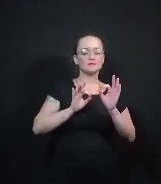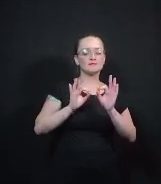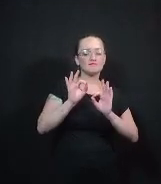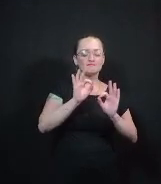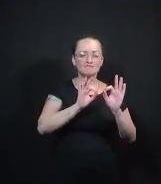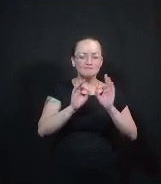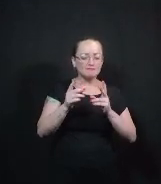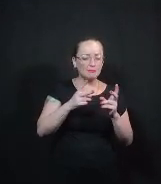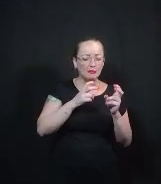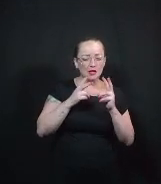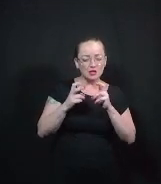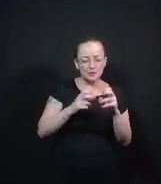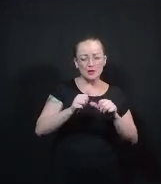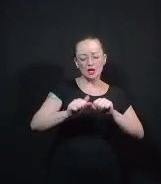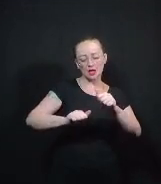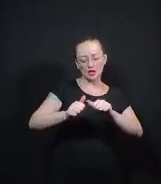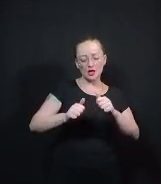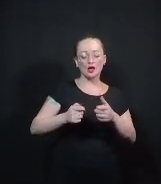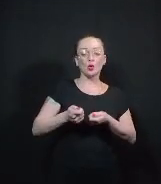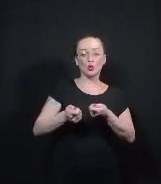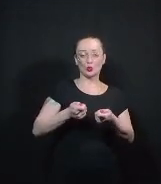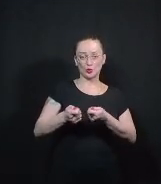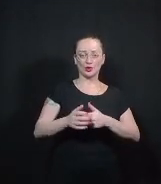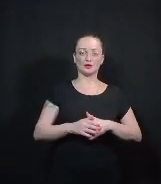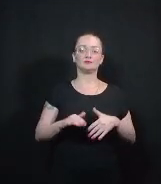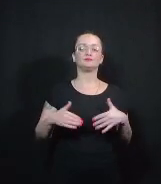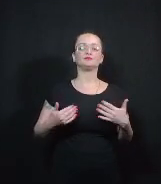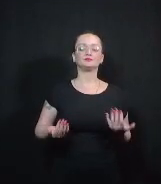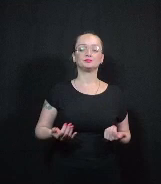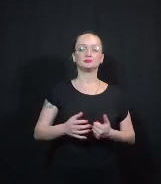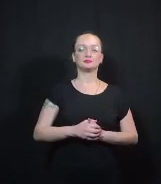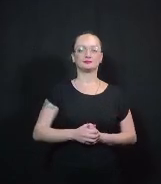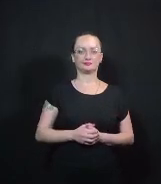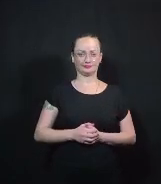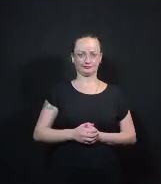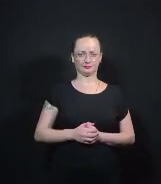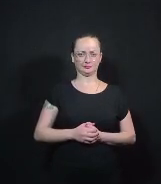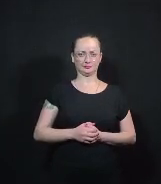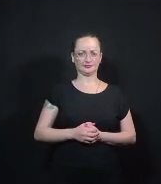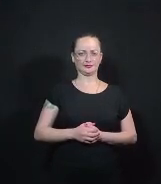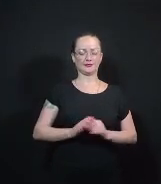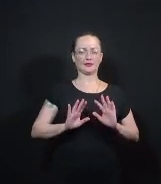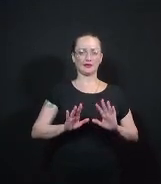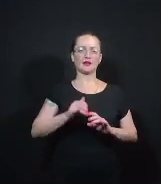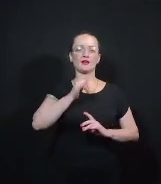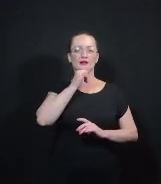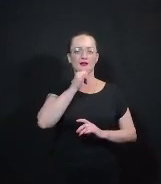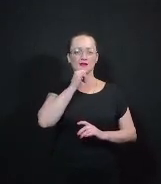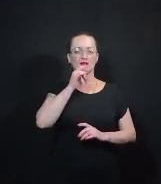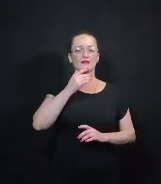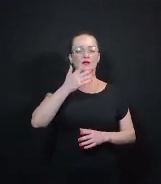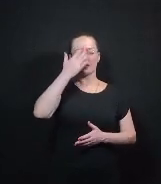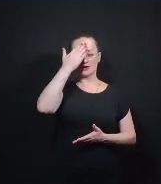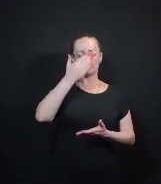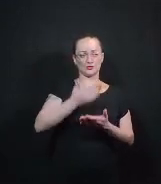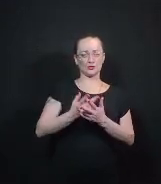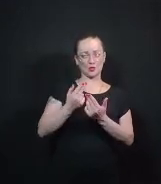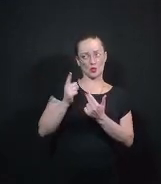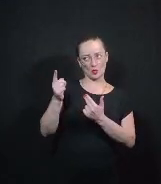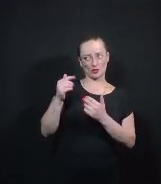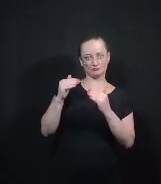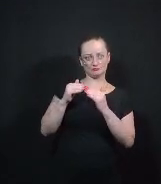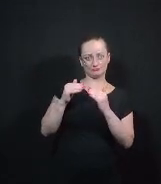você medir, de você controlar. Então, apesar de ainda achar, e eu queria ouvir o Pablo também em relação a